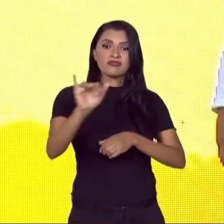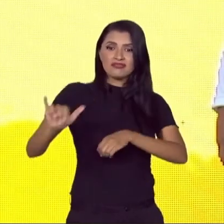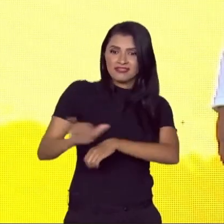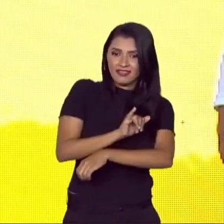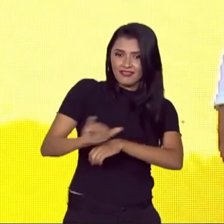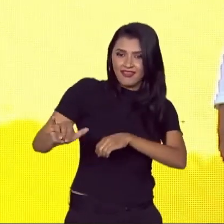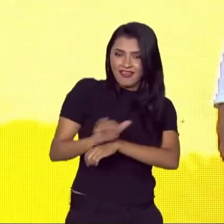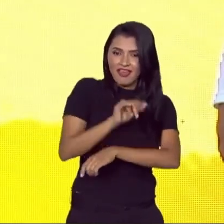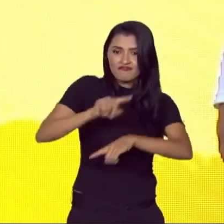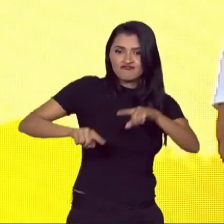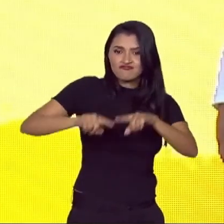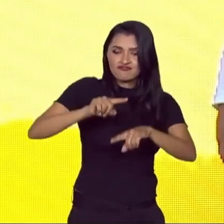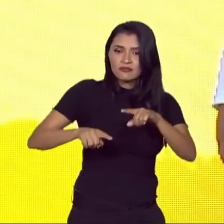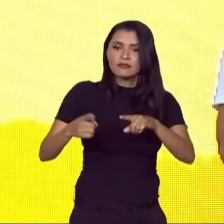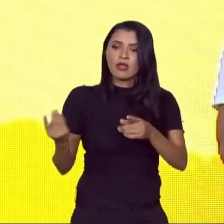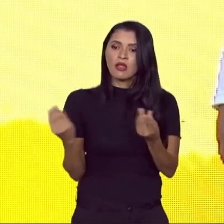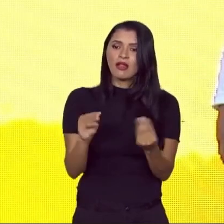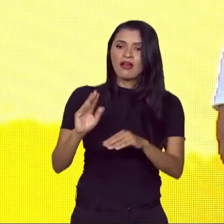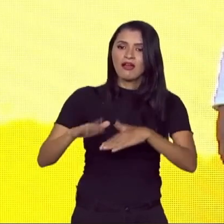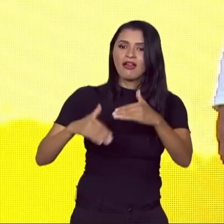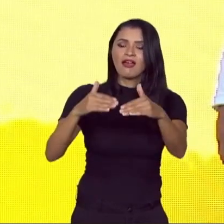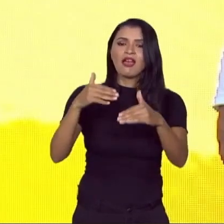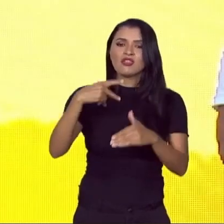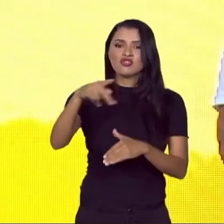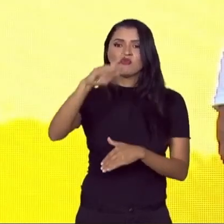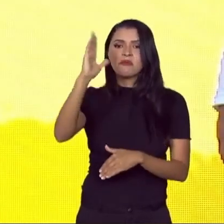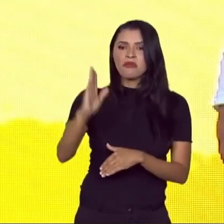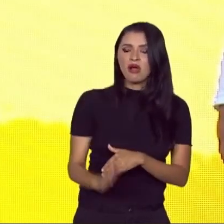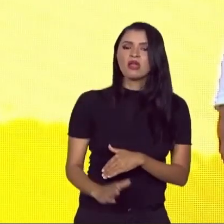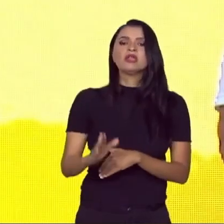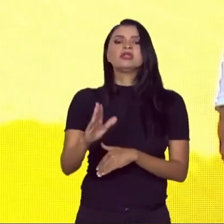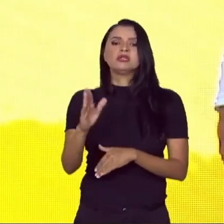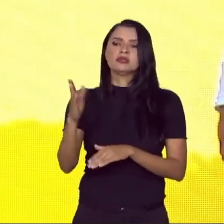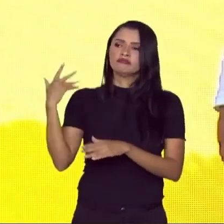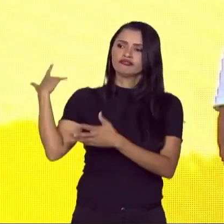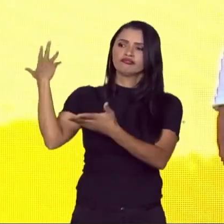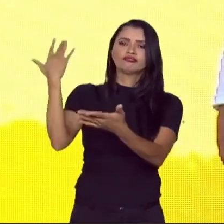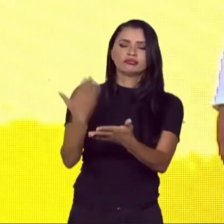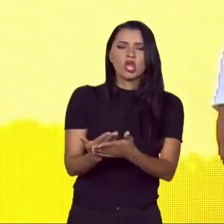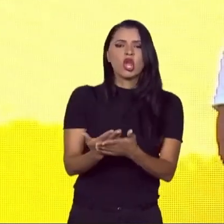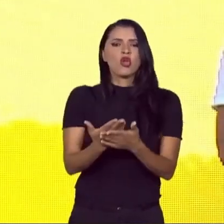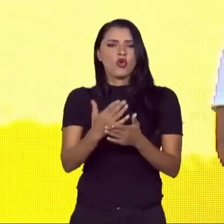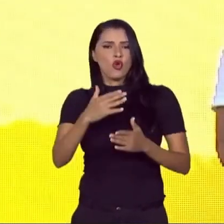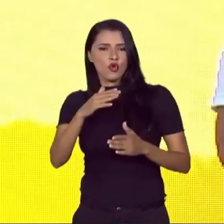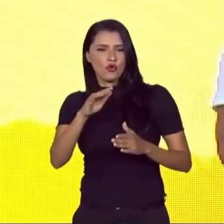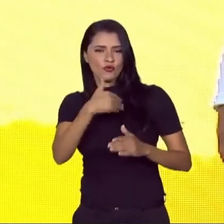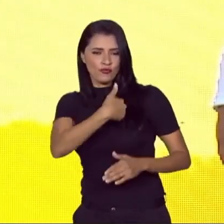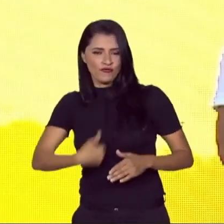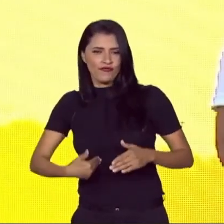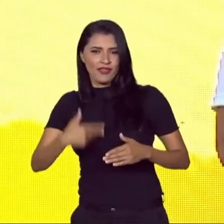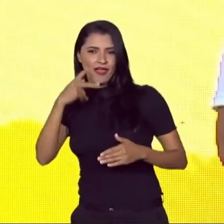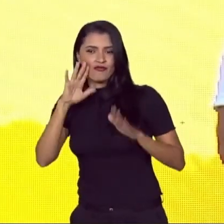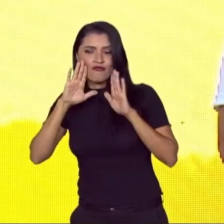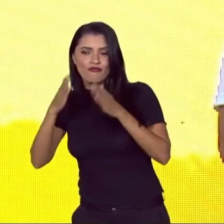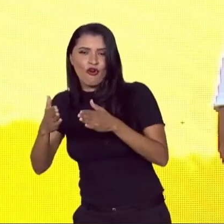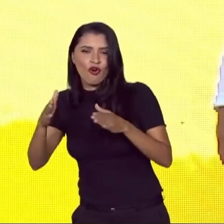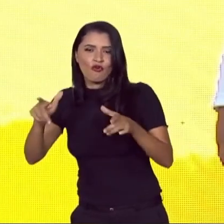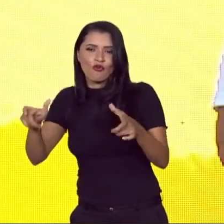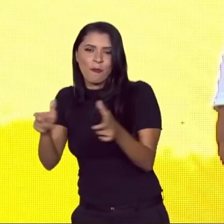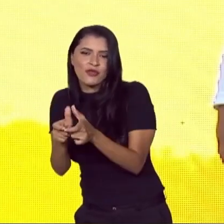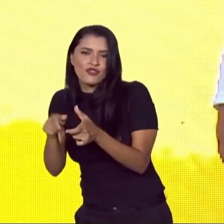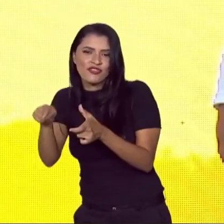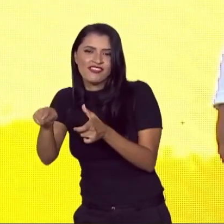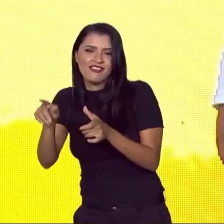ferramenta de reconstrução de um país historicamente governado para uma minoria privilegiada.